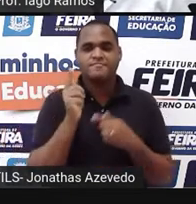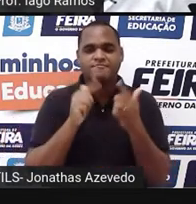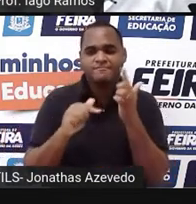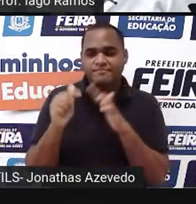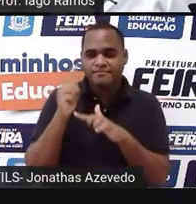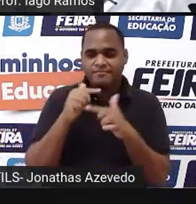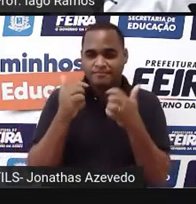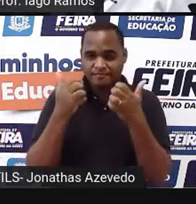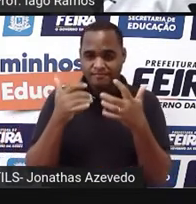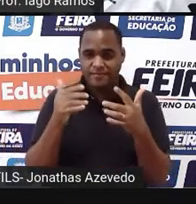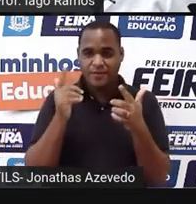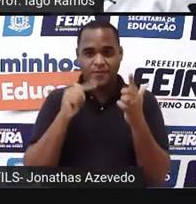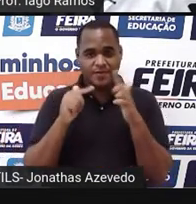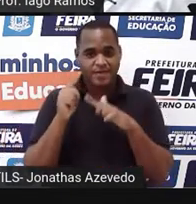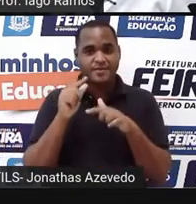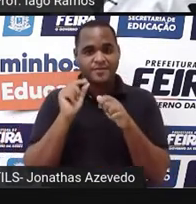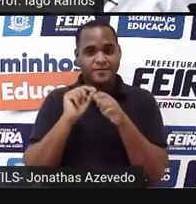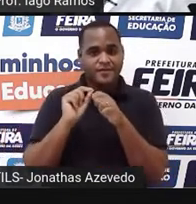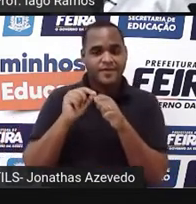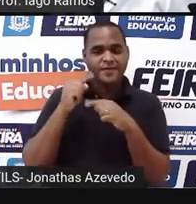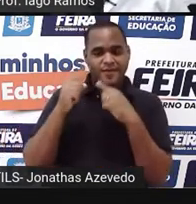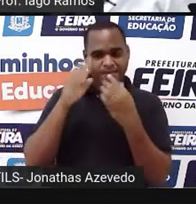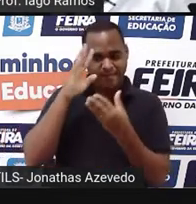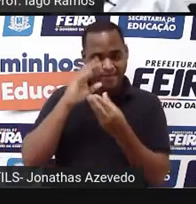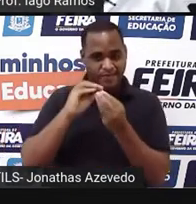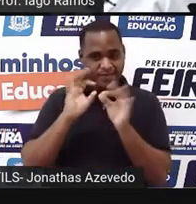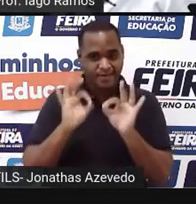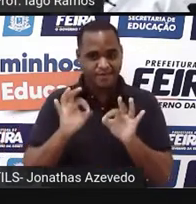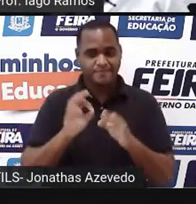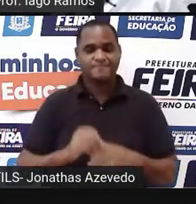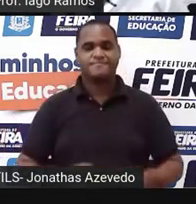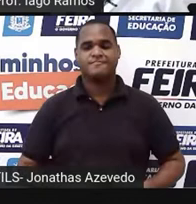você fazer aí tirar a sua conclusão, certo?